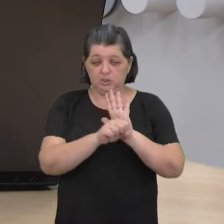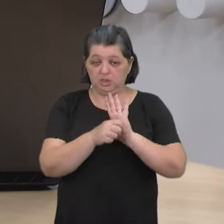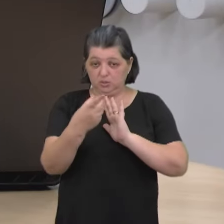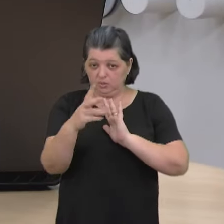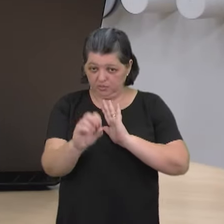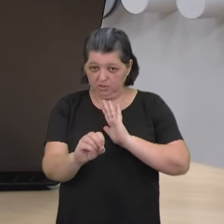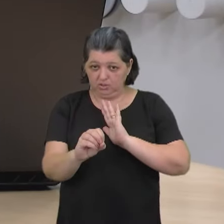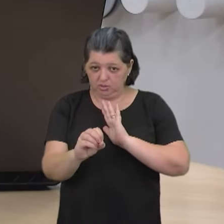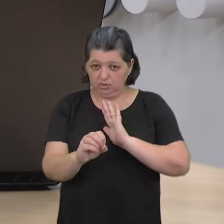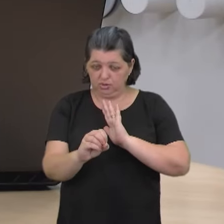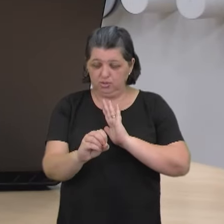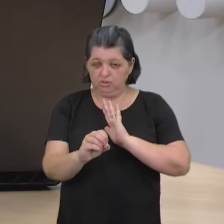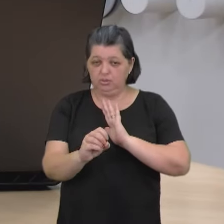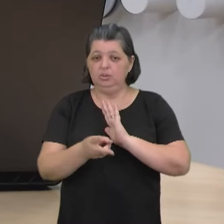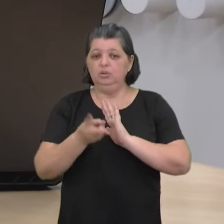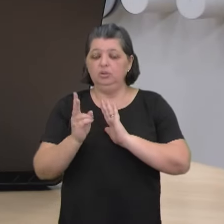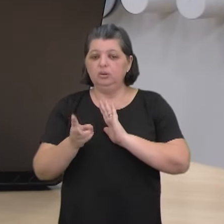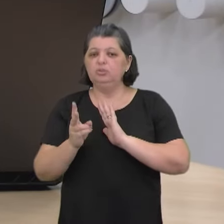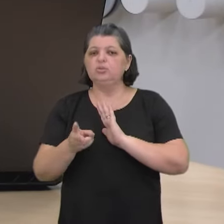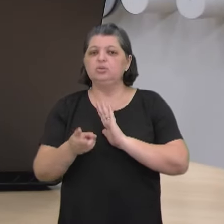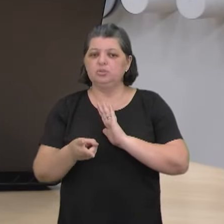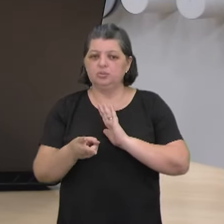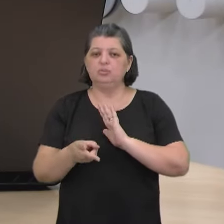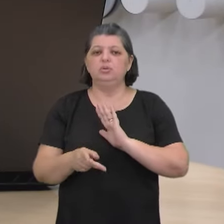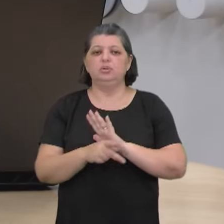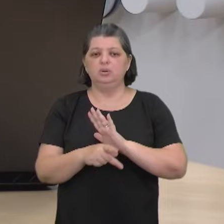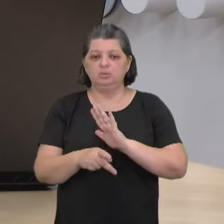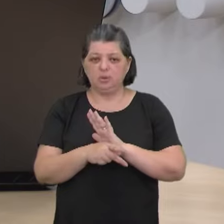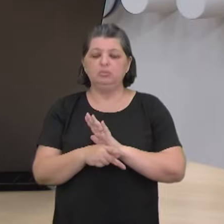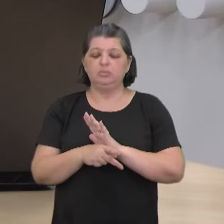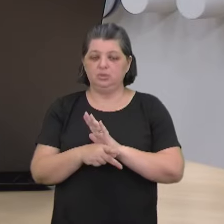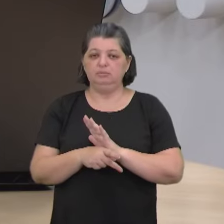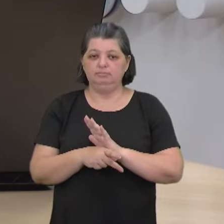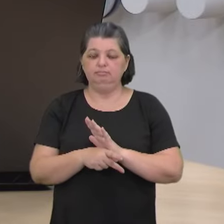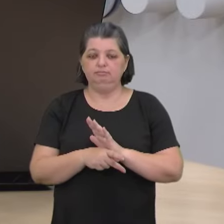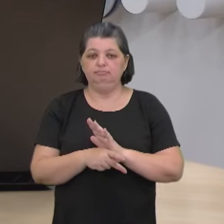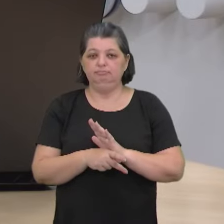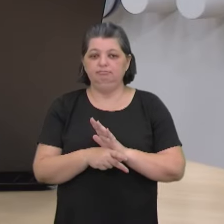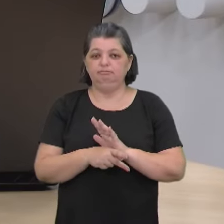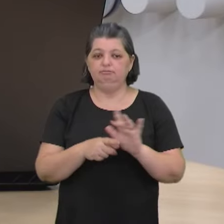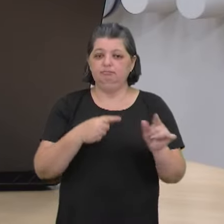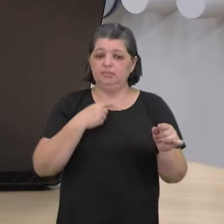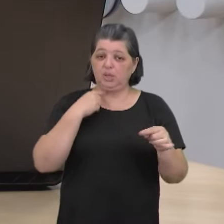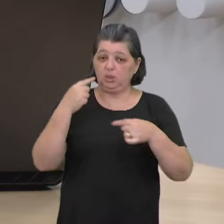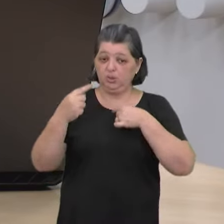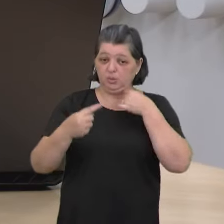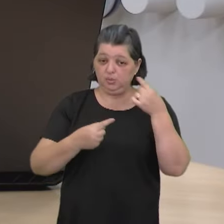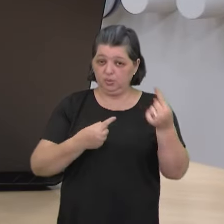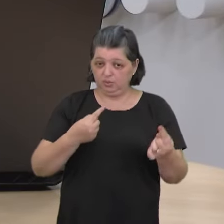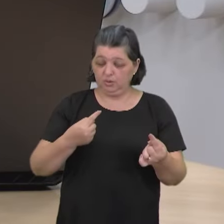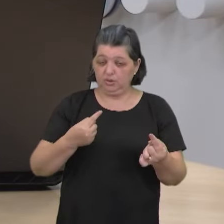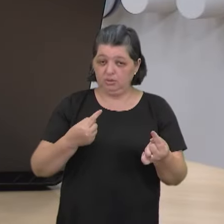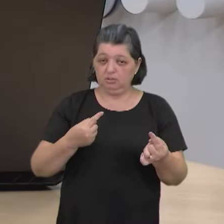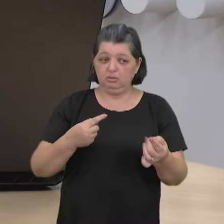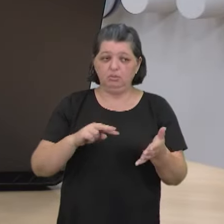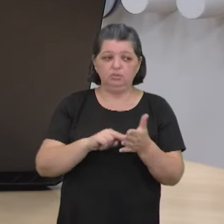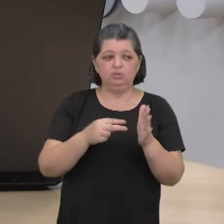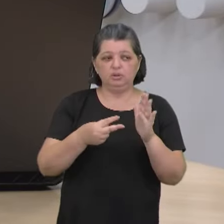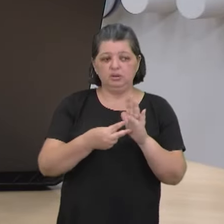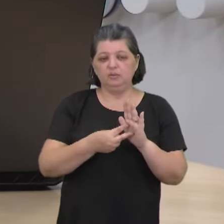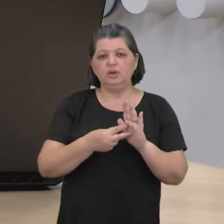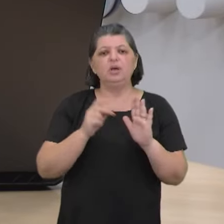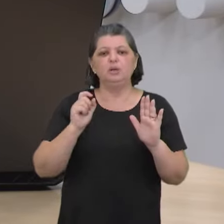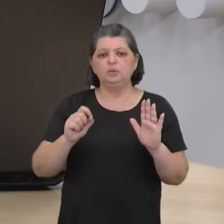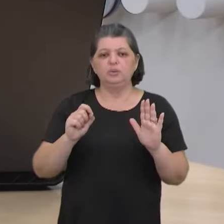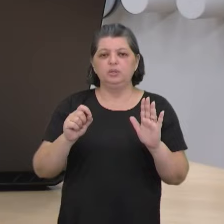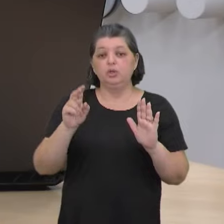até hoje, contemporaneamente, cada vez mais colocando em xeque, né, colocando em questão o sentido e